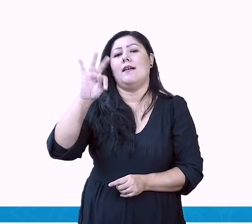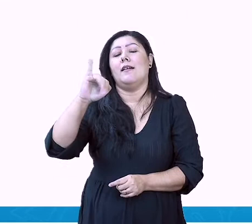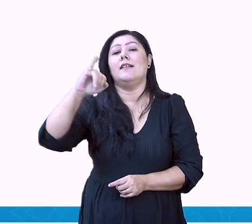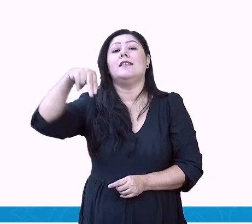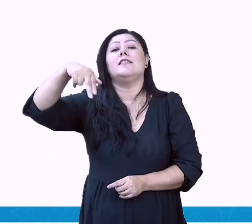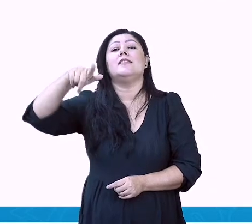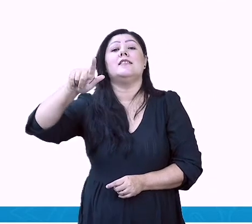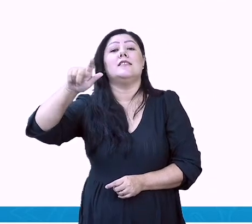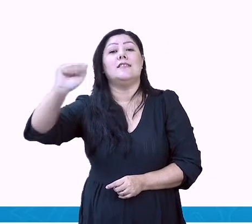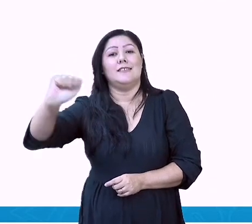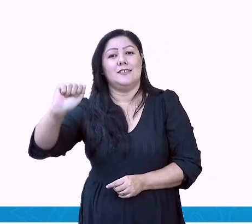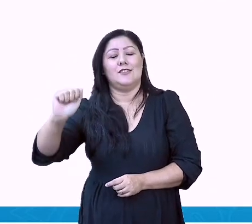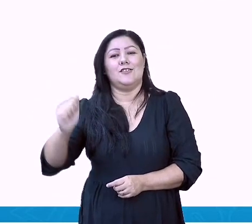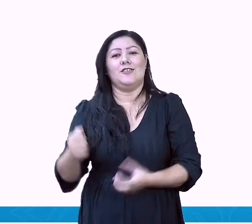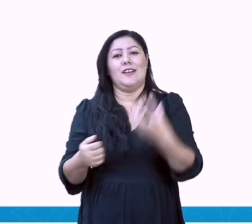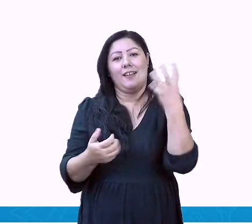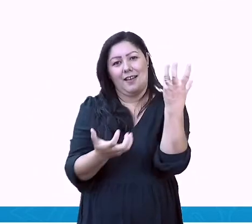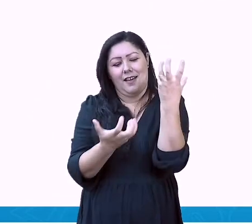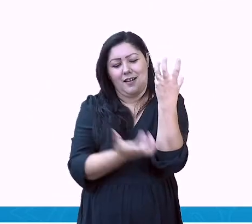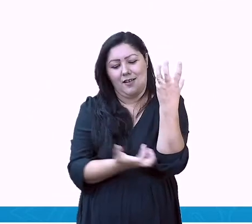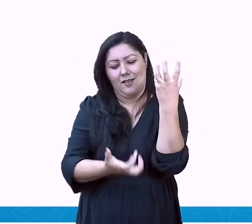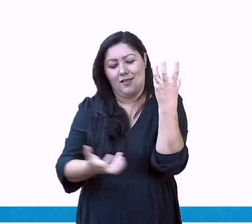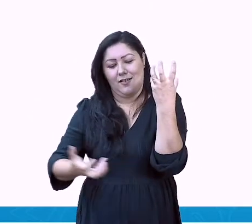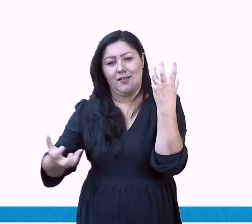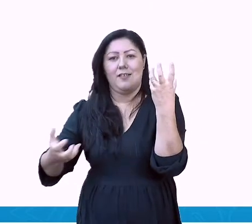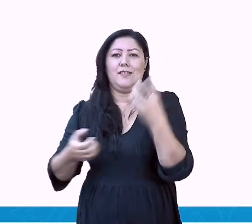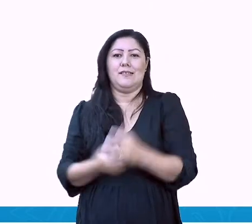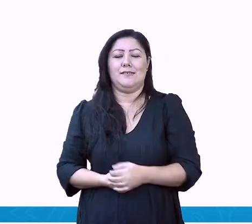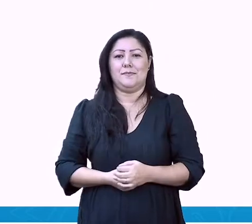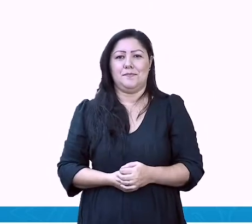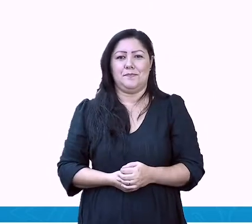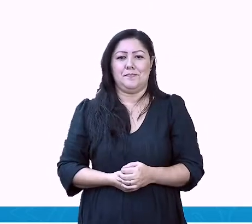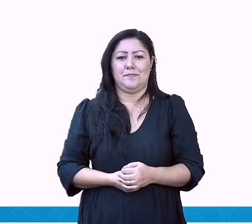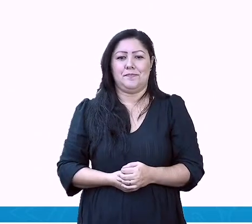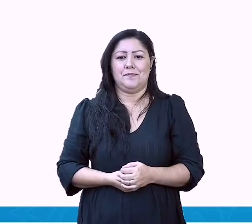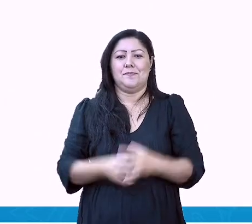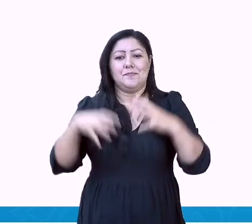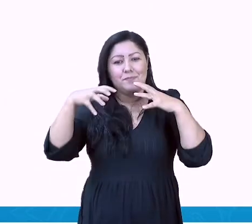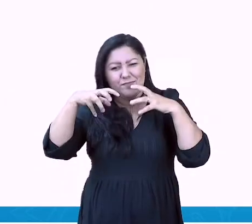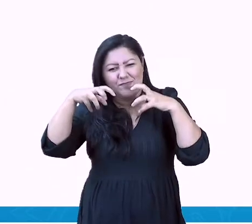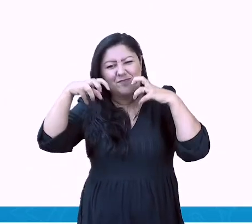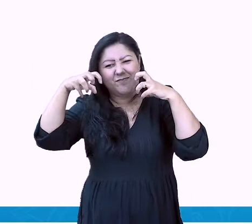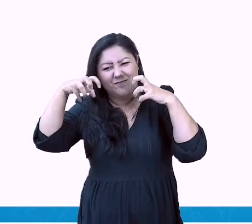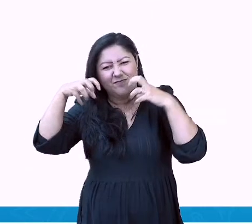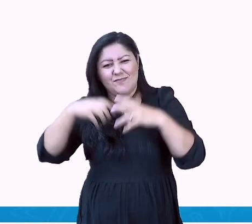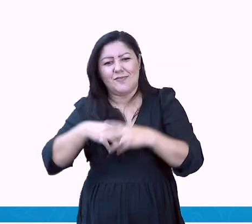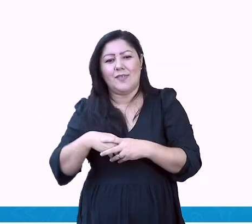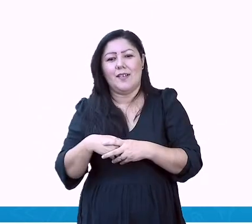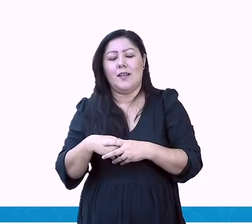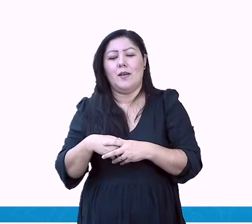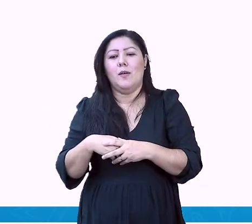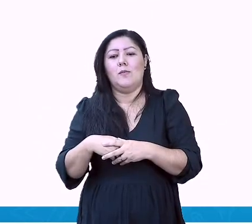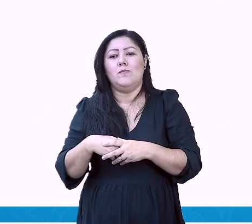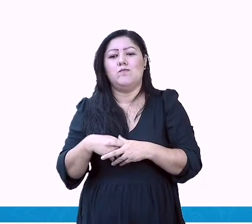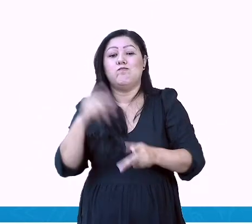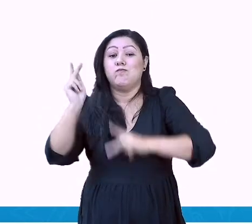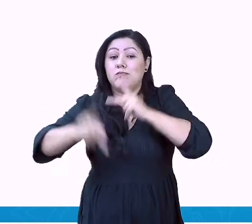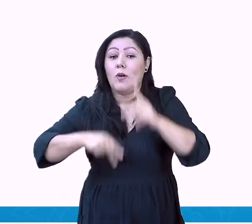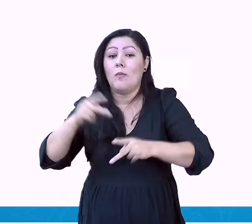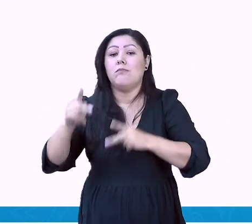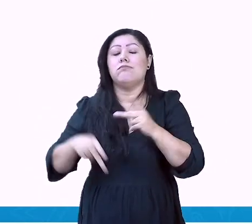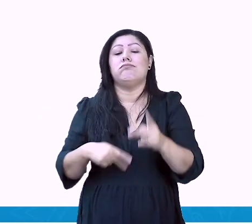na zona semiárida, tá? Onde tem uma população